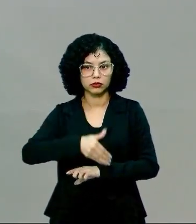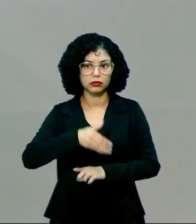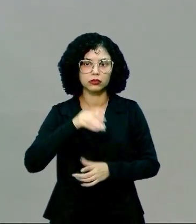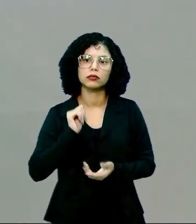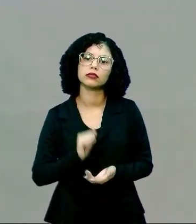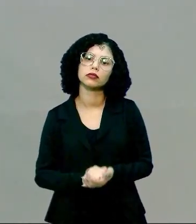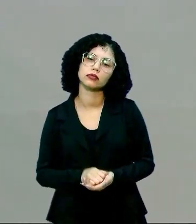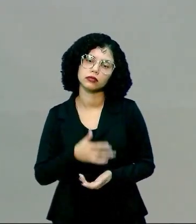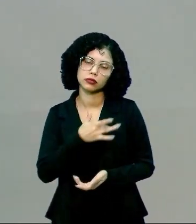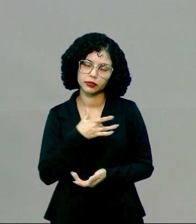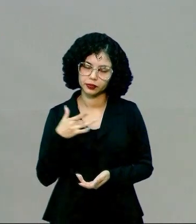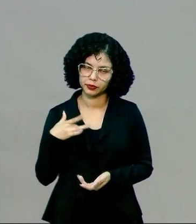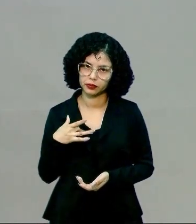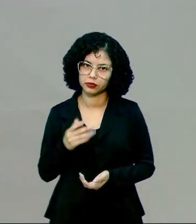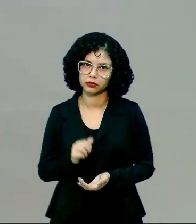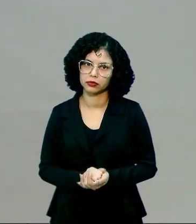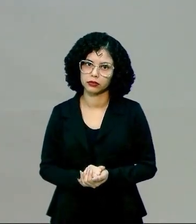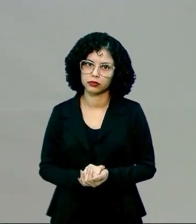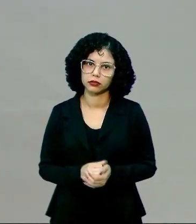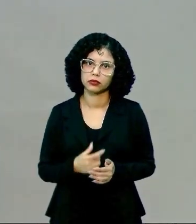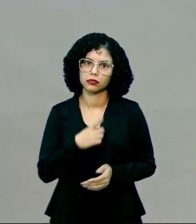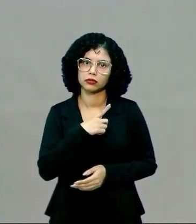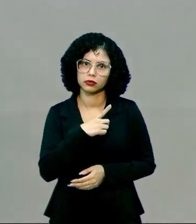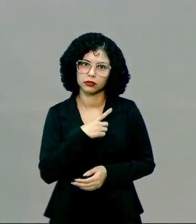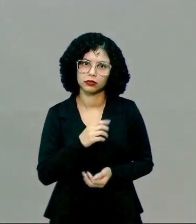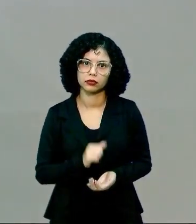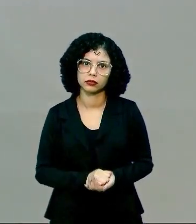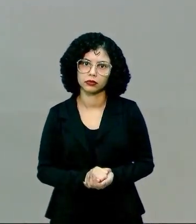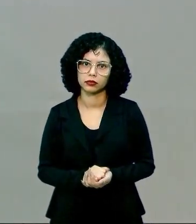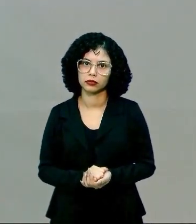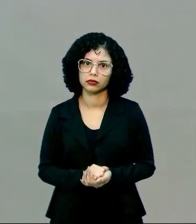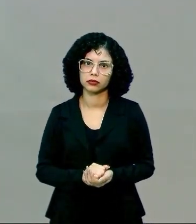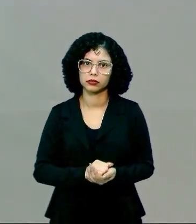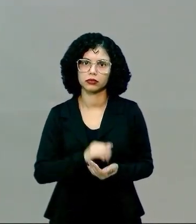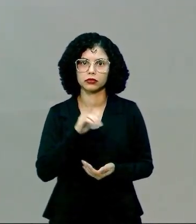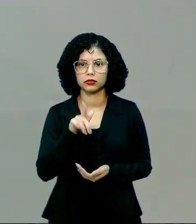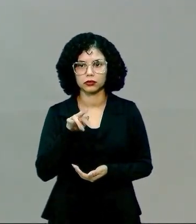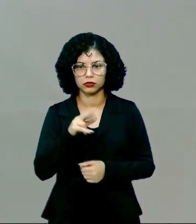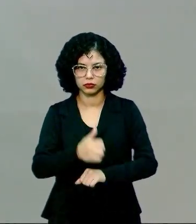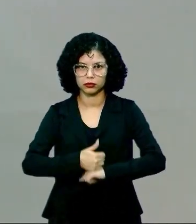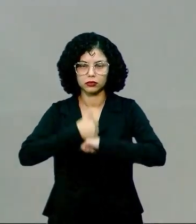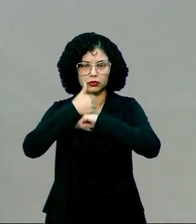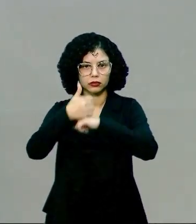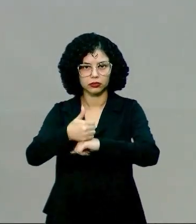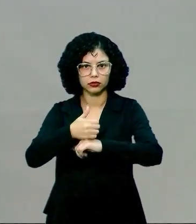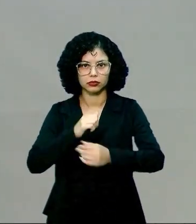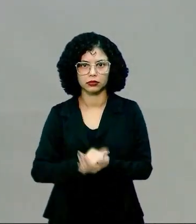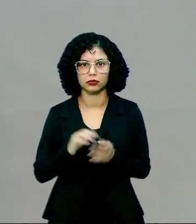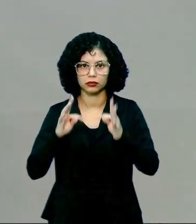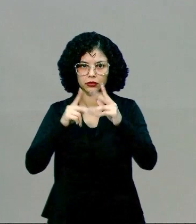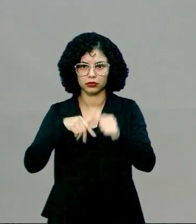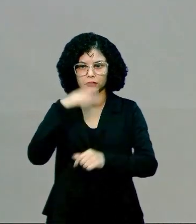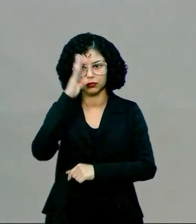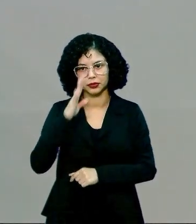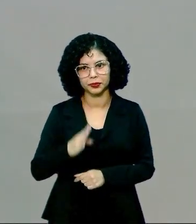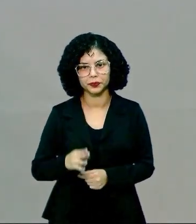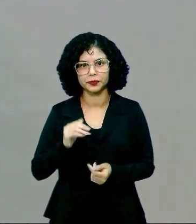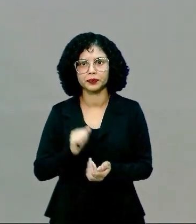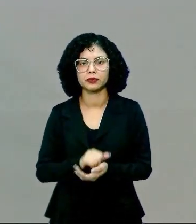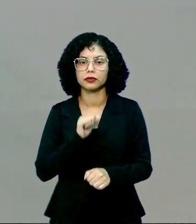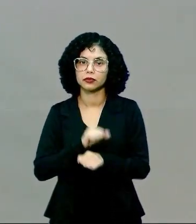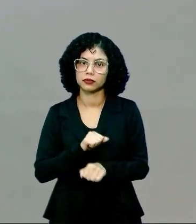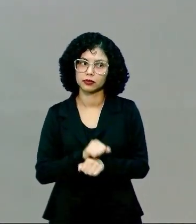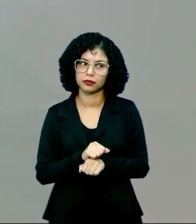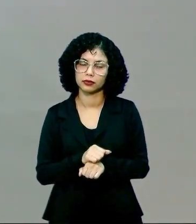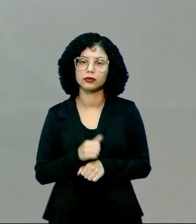e que essa saúde ela seja oferecida de forma qualificada a todos os cidadãos brasileiros. Eu espero